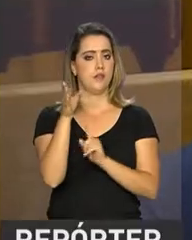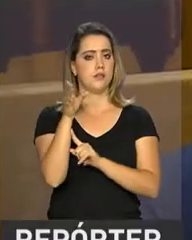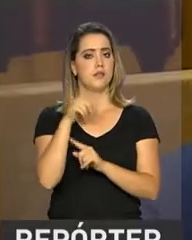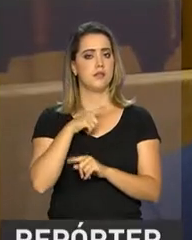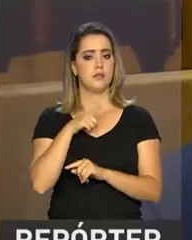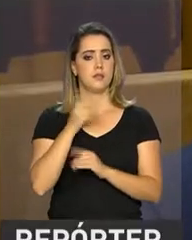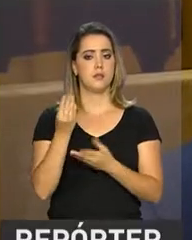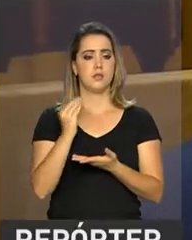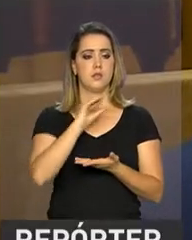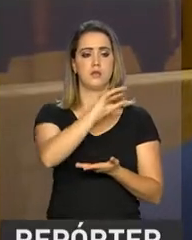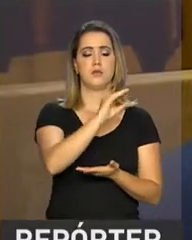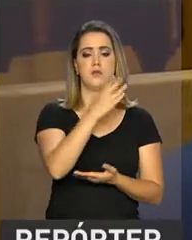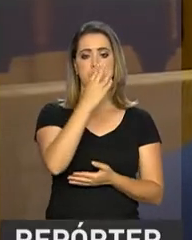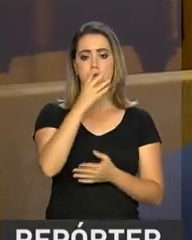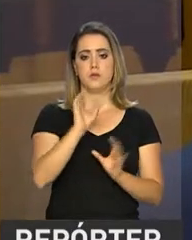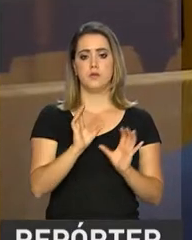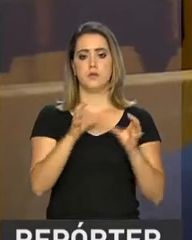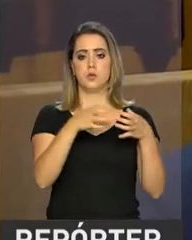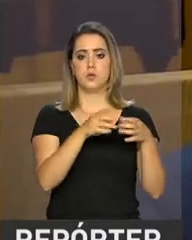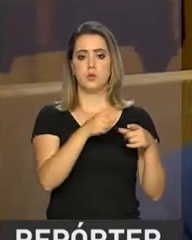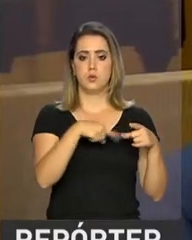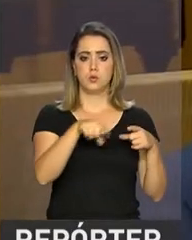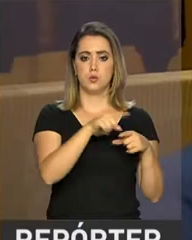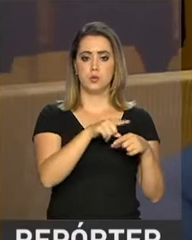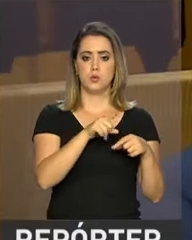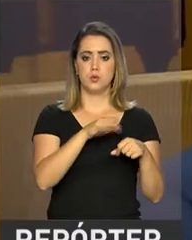vão investir numa rota